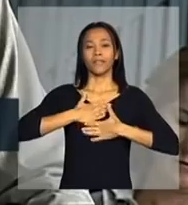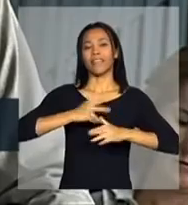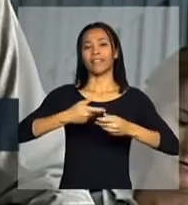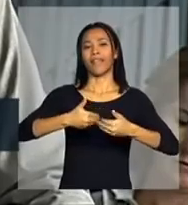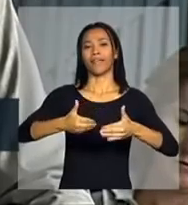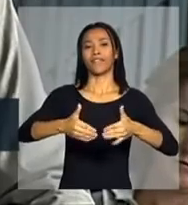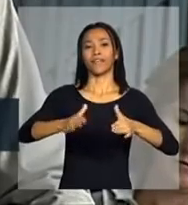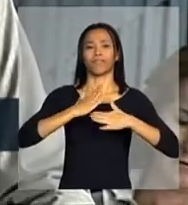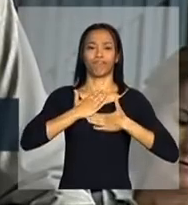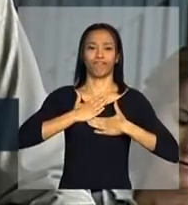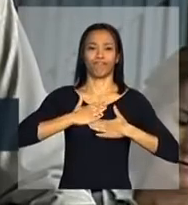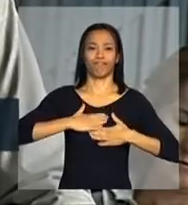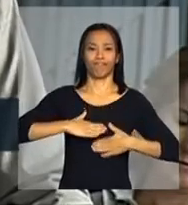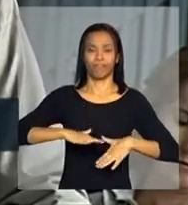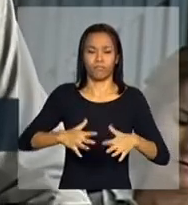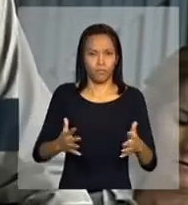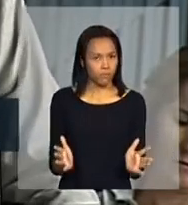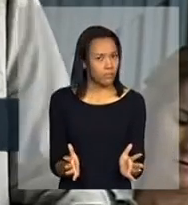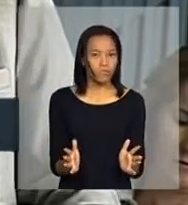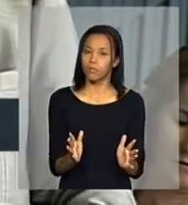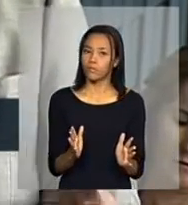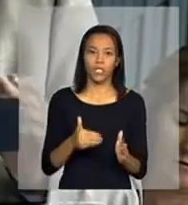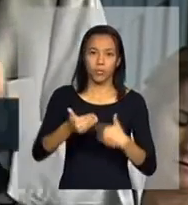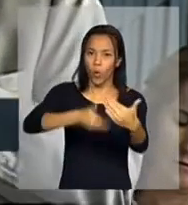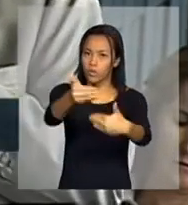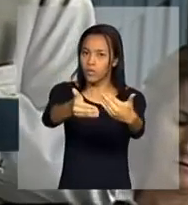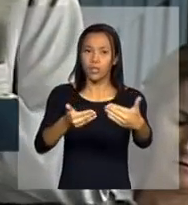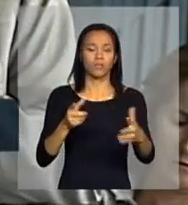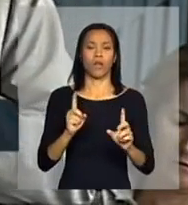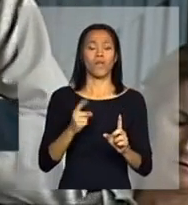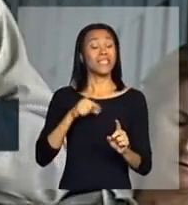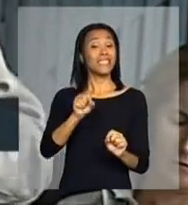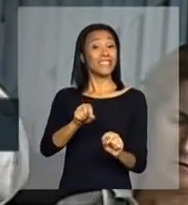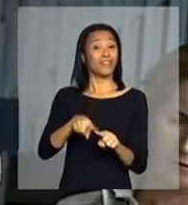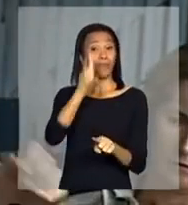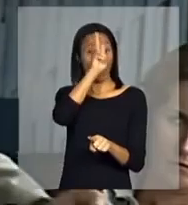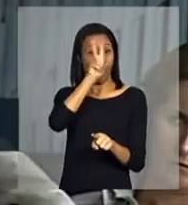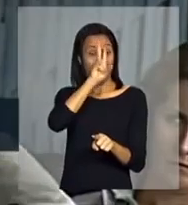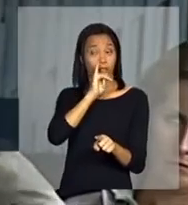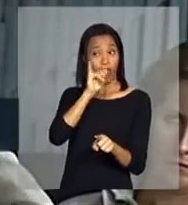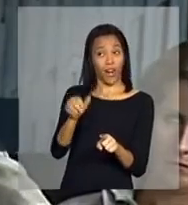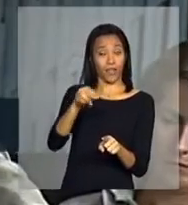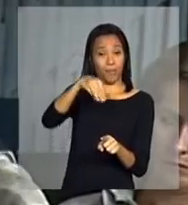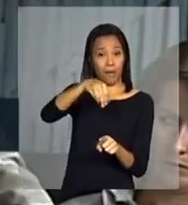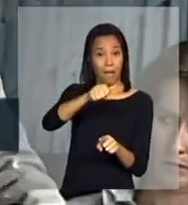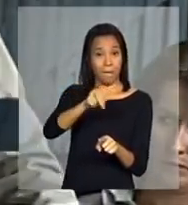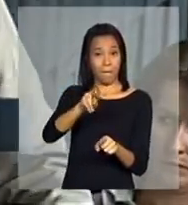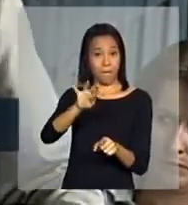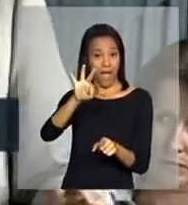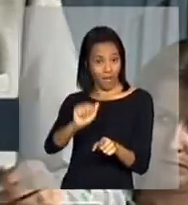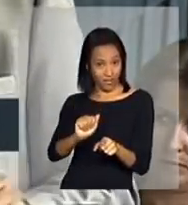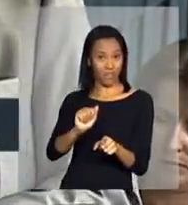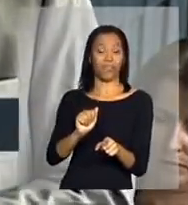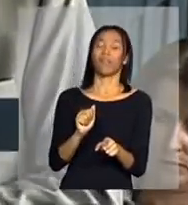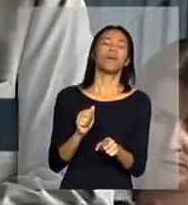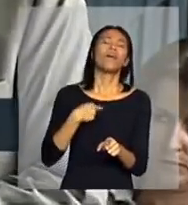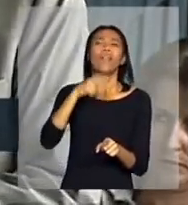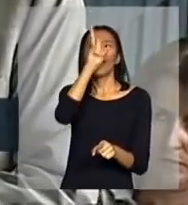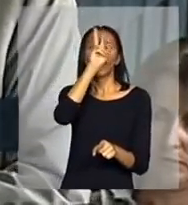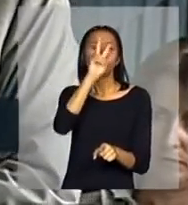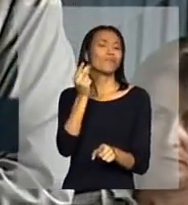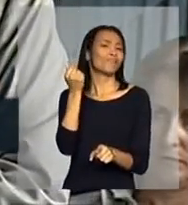desse processo. E, de fato, isso me faz recordar, Marta, uma situação que certa